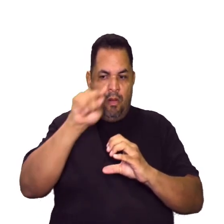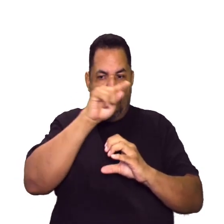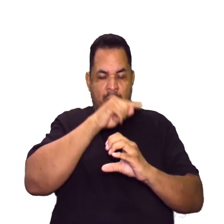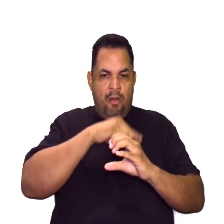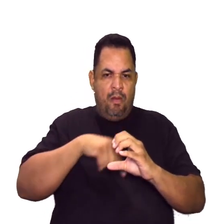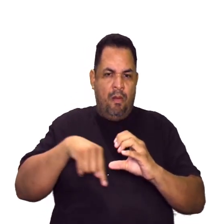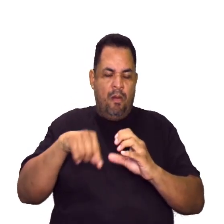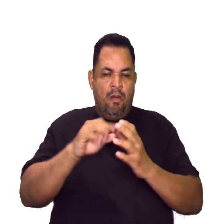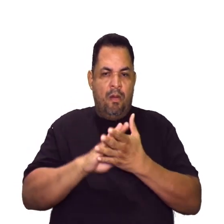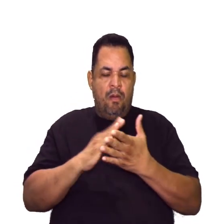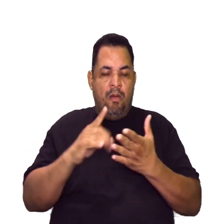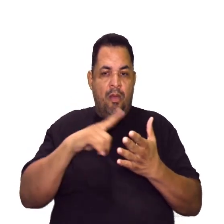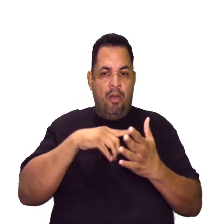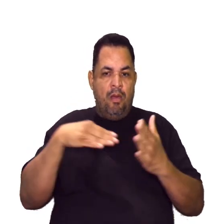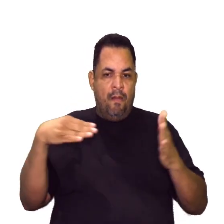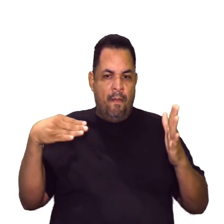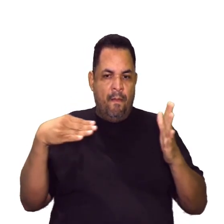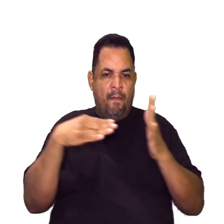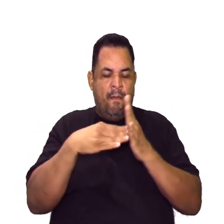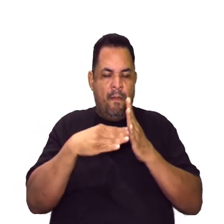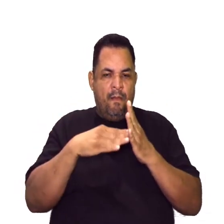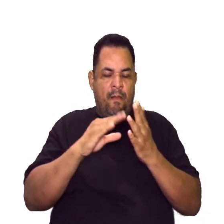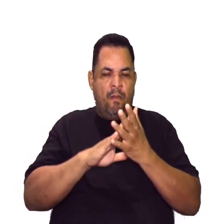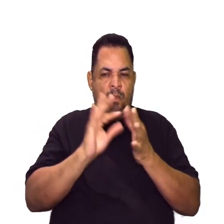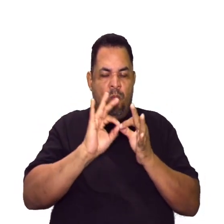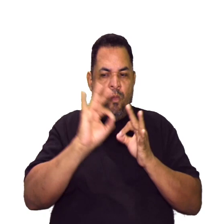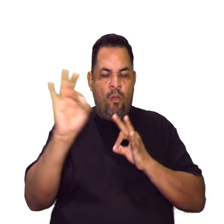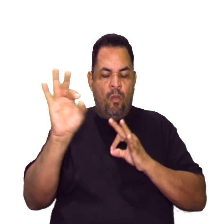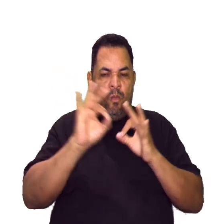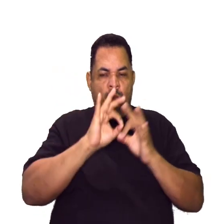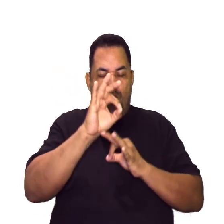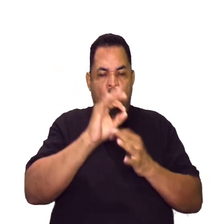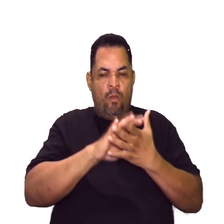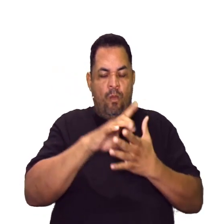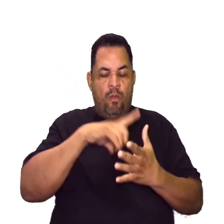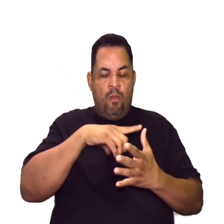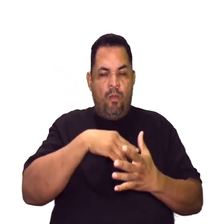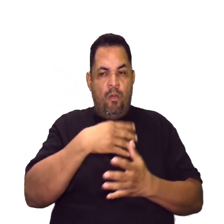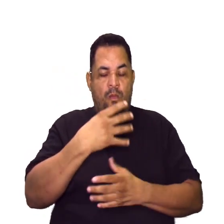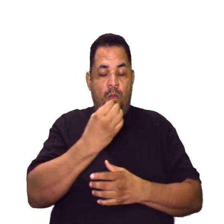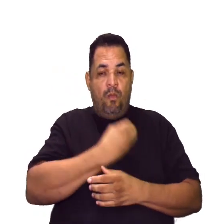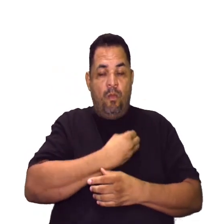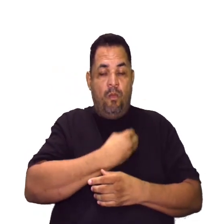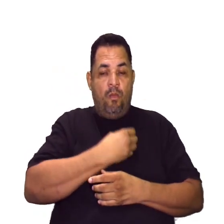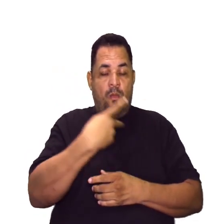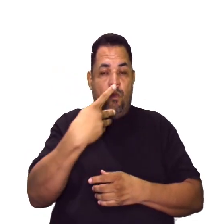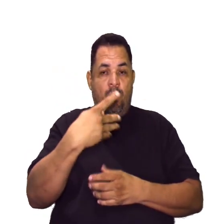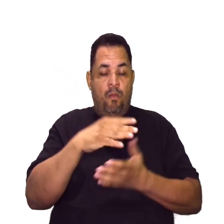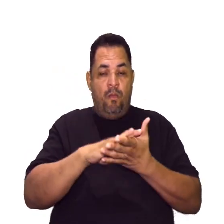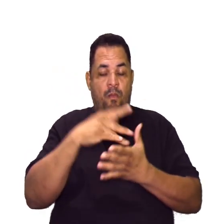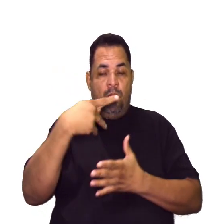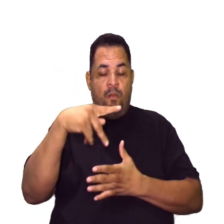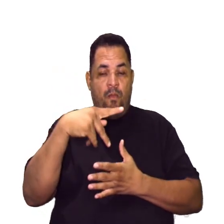máxima distância entre eles. Ou seja, nós temos o número de pares de elétrons e a distribuição é